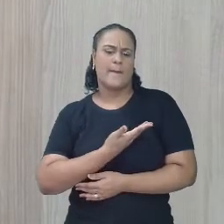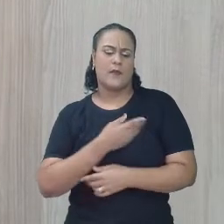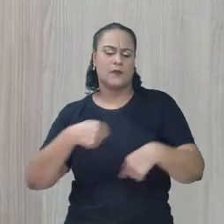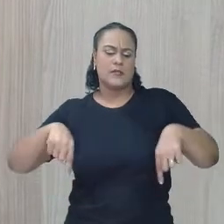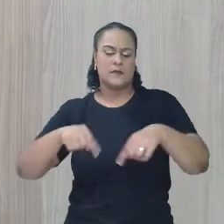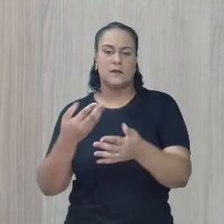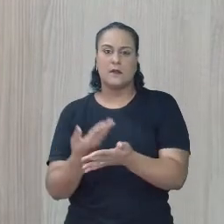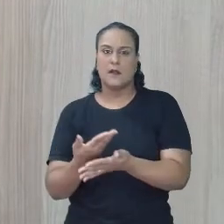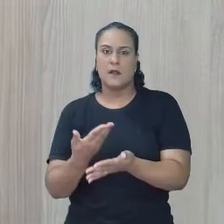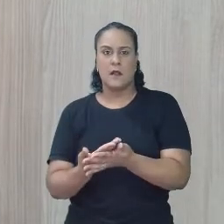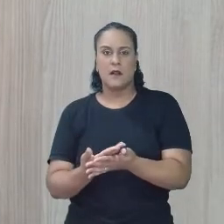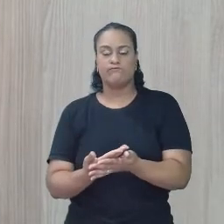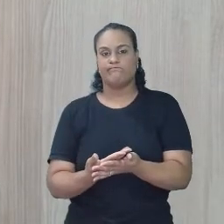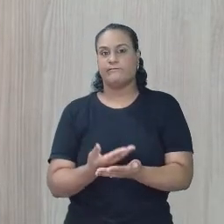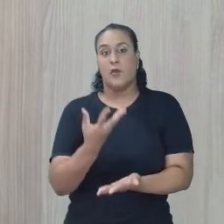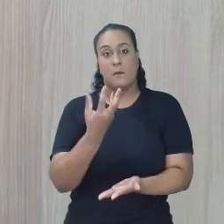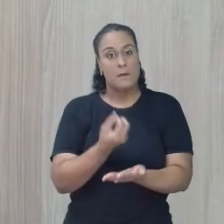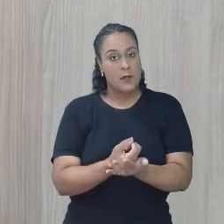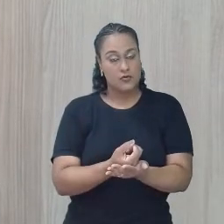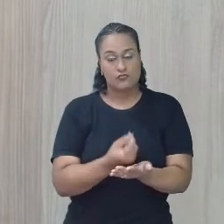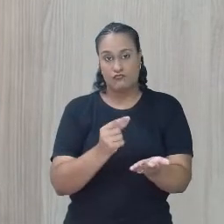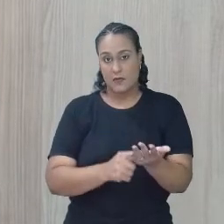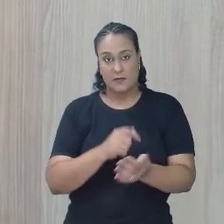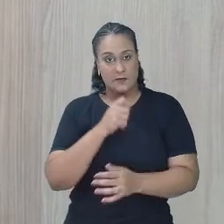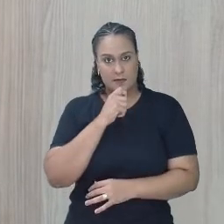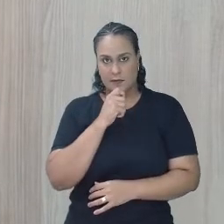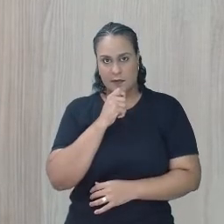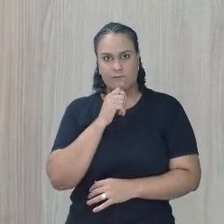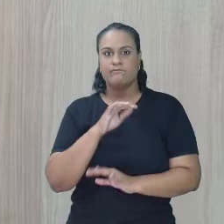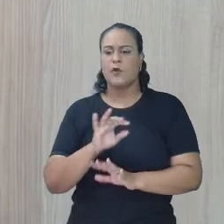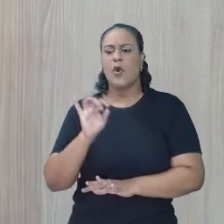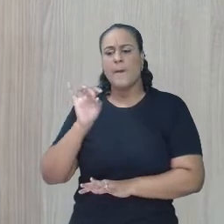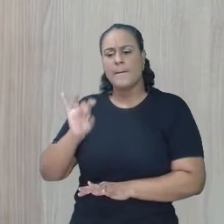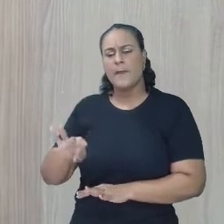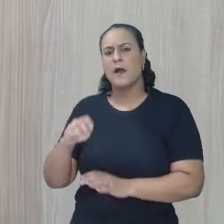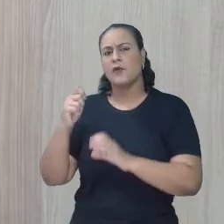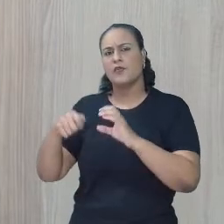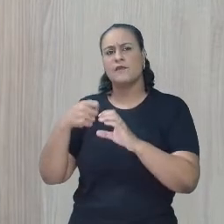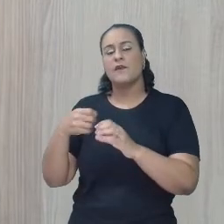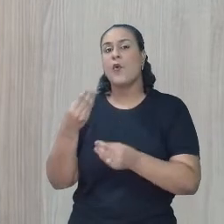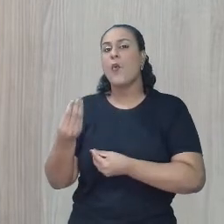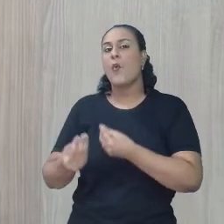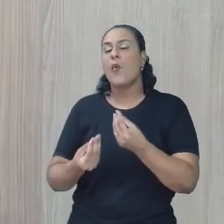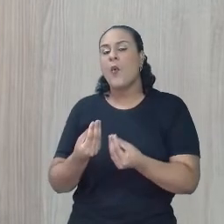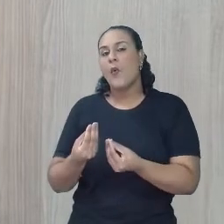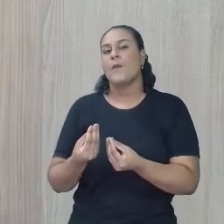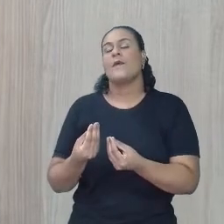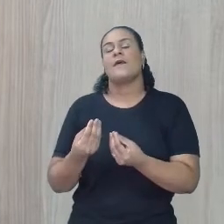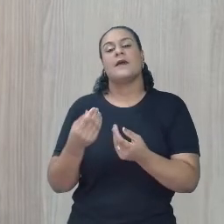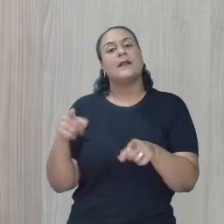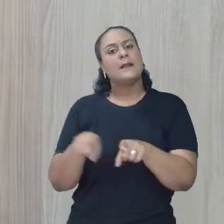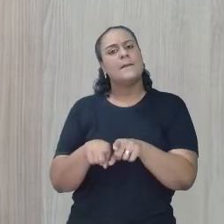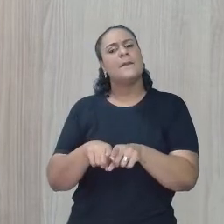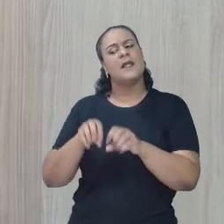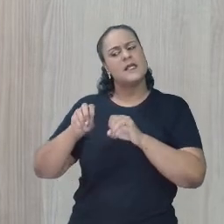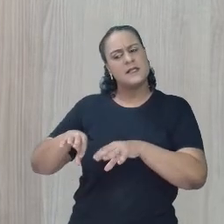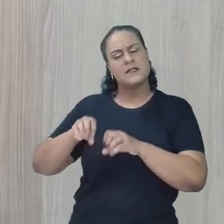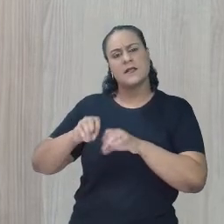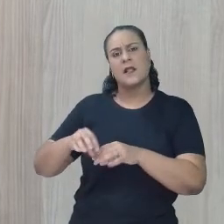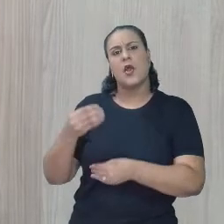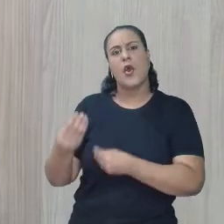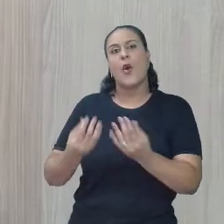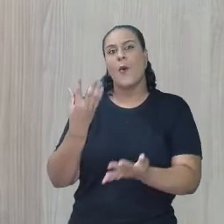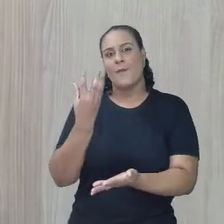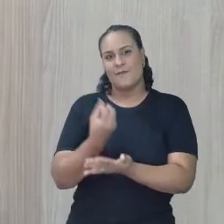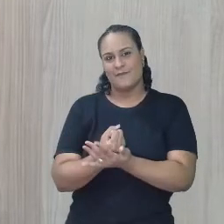não baixou o aplicativo, manda esse vídeo para ele ou ensina ele como é que faz para baixar o aplicativo para que ele possa assistir a aula aqui com a gente,